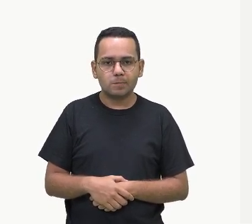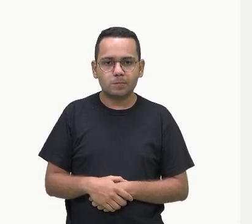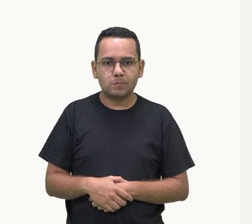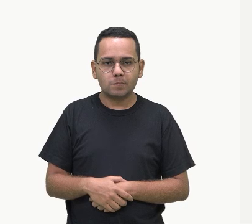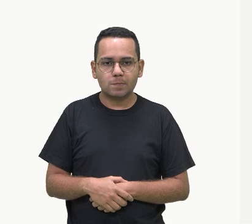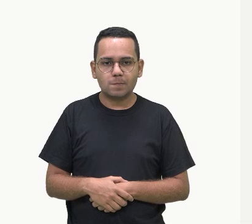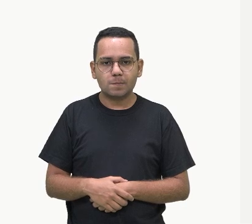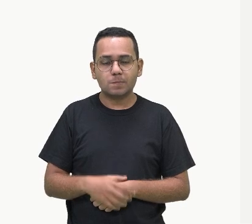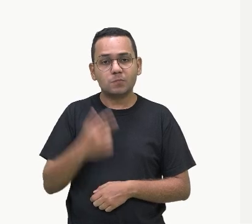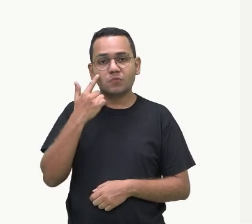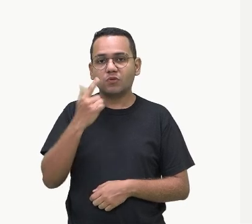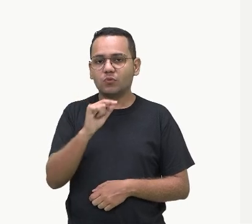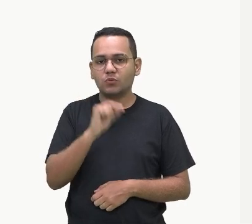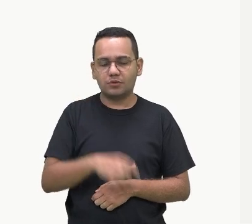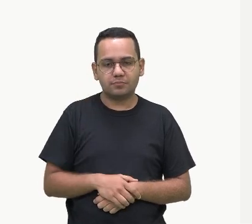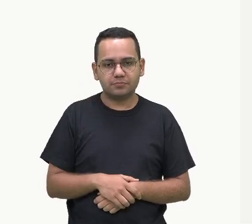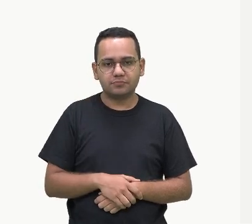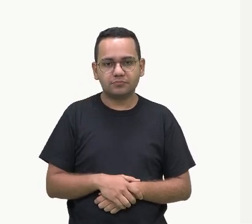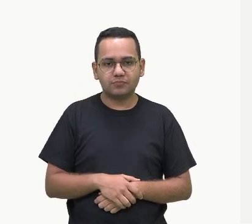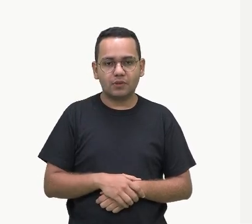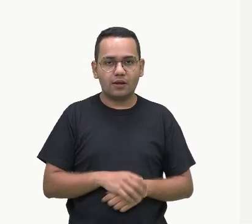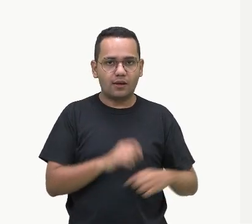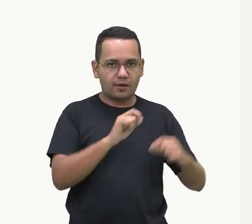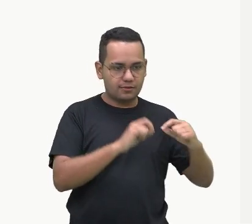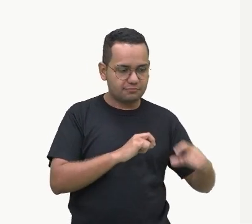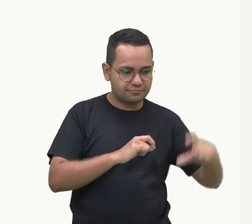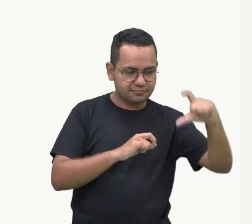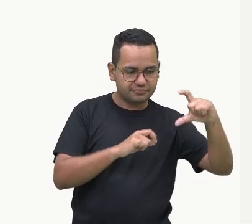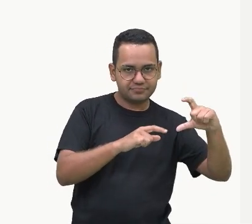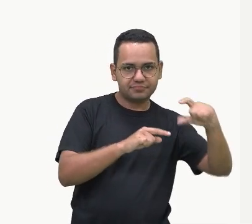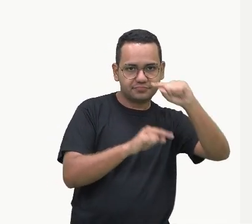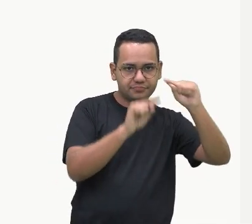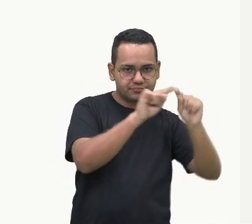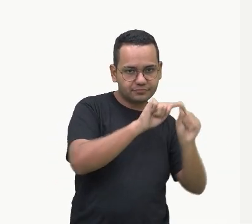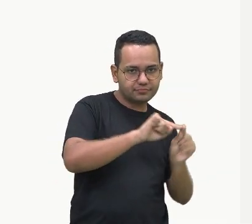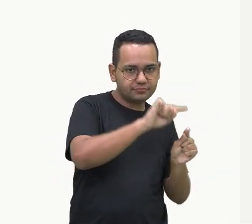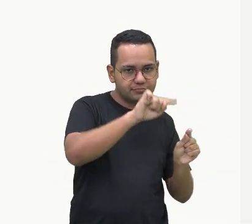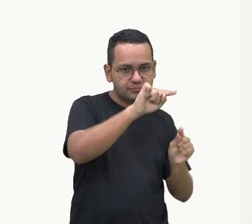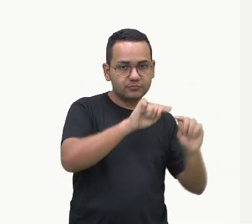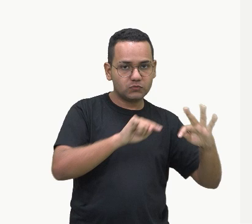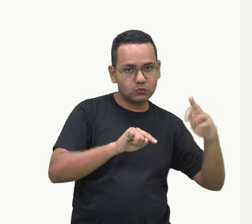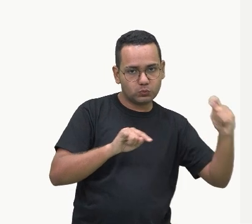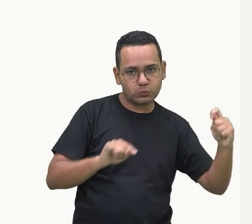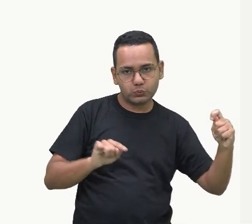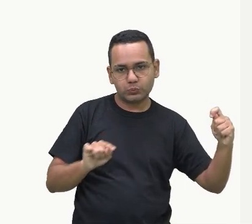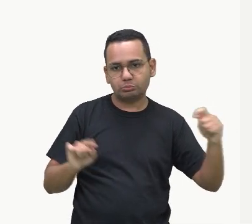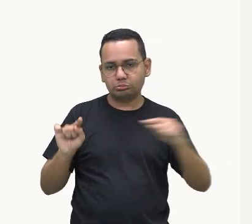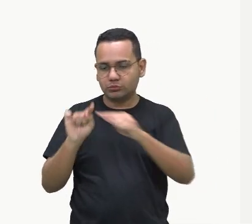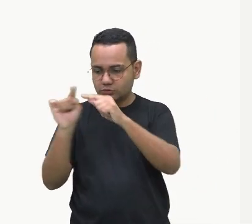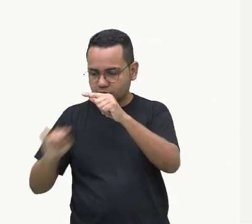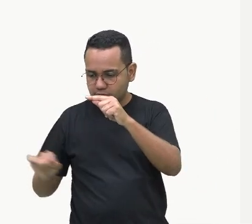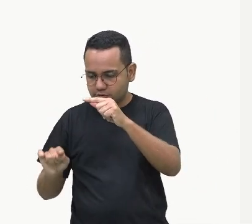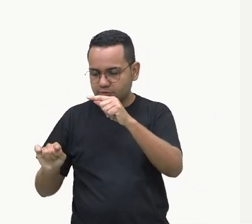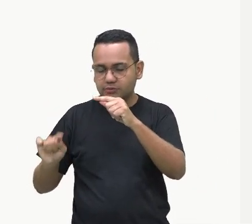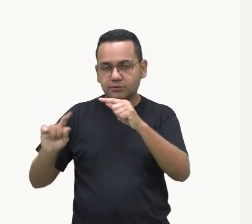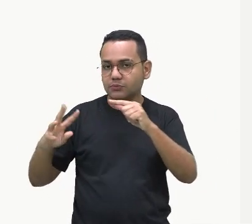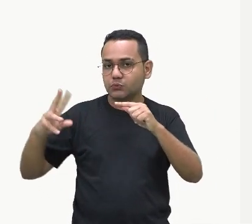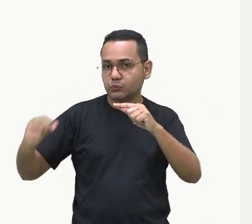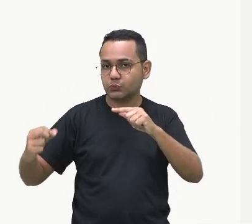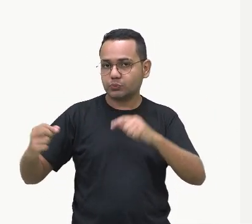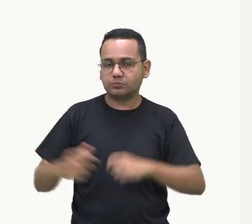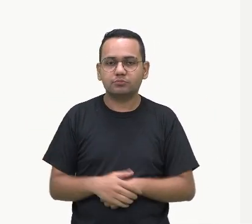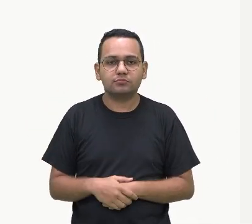está para tudo, assim como o segundo pedaço também vai estar para tudo. Sempre isso vai seguir